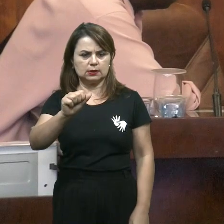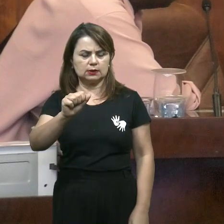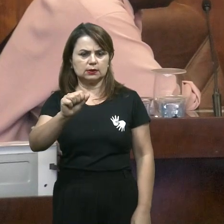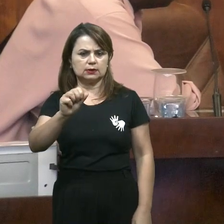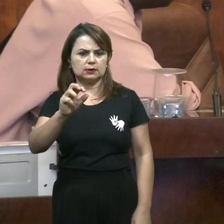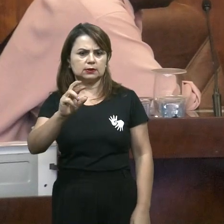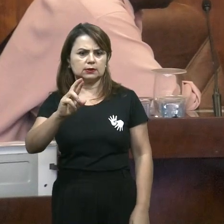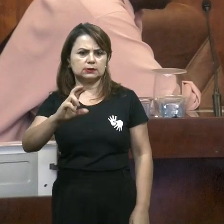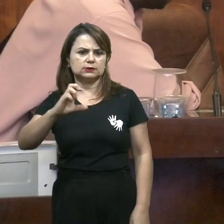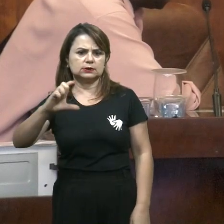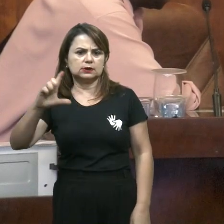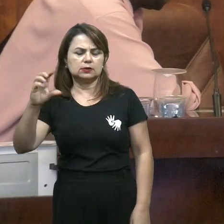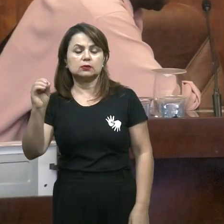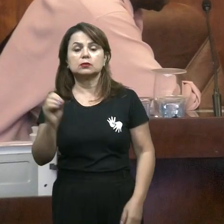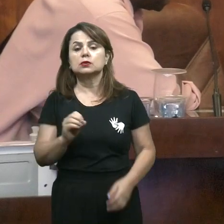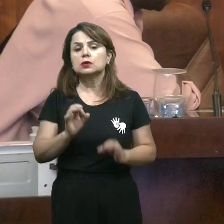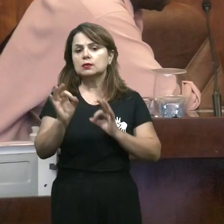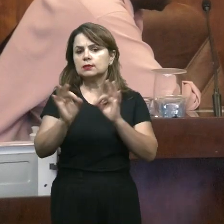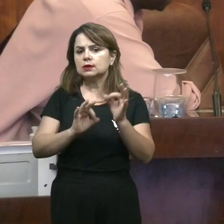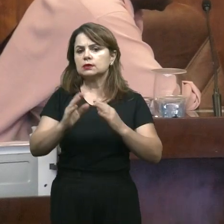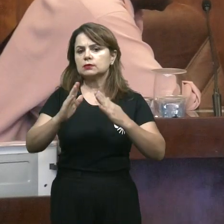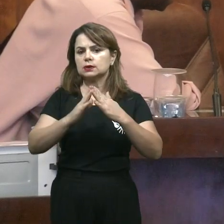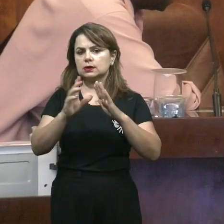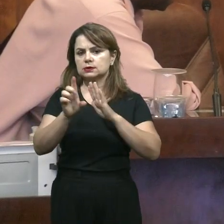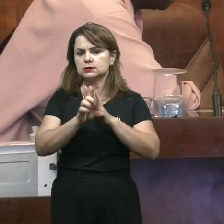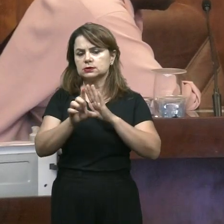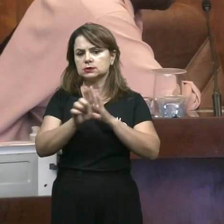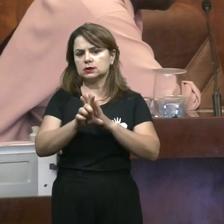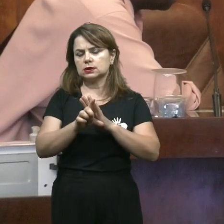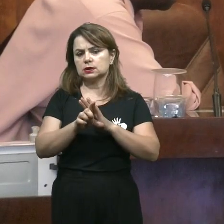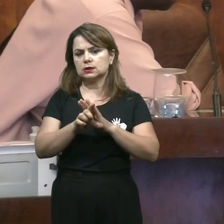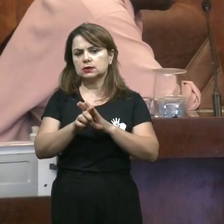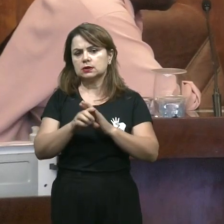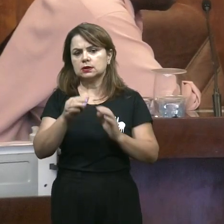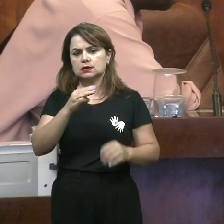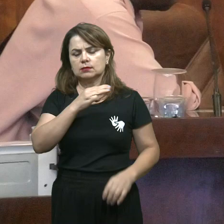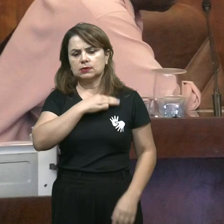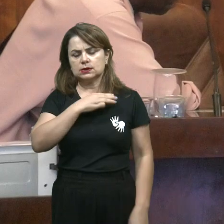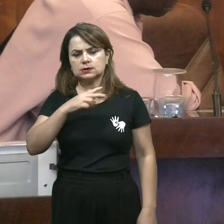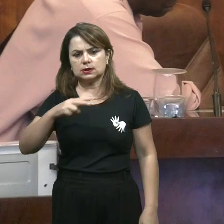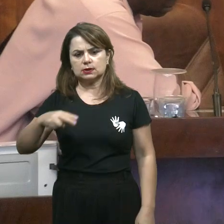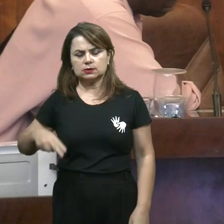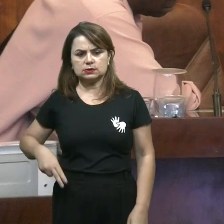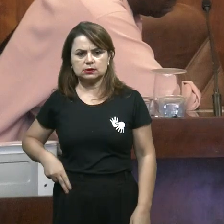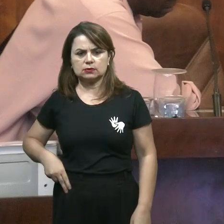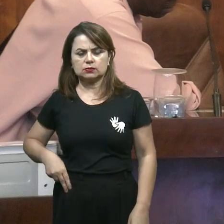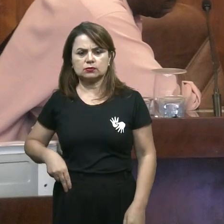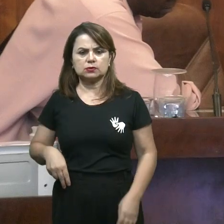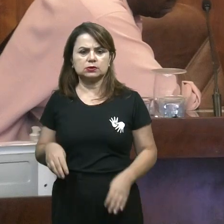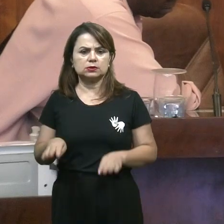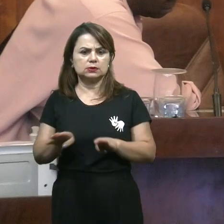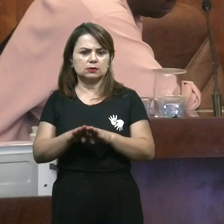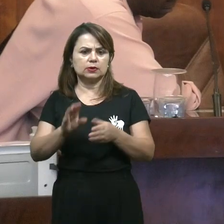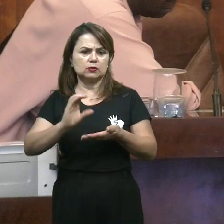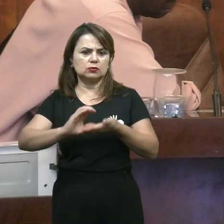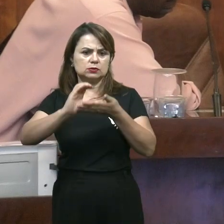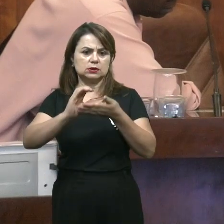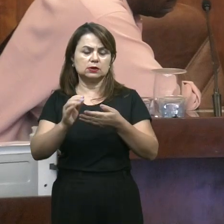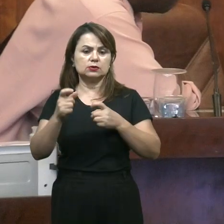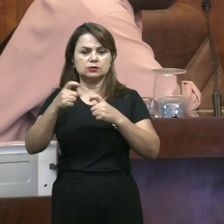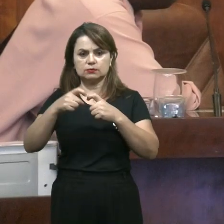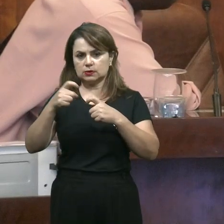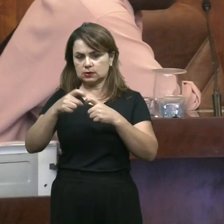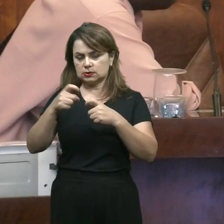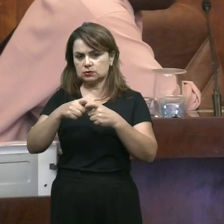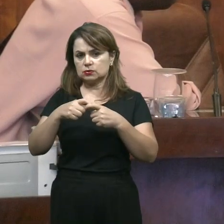informar a essa Casa de Lei sobre a possibilidade de enviar esforço juntamente ao Ministério de Saúde e ao Conselho Federal de Medicina, para que seja estabelecida